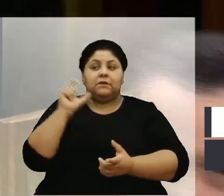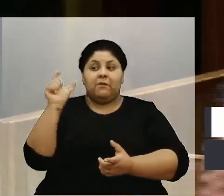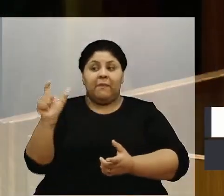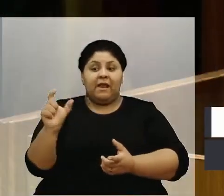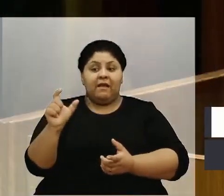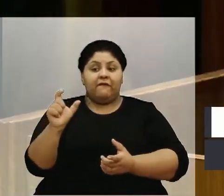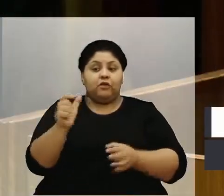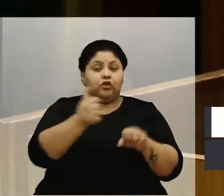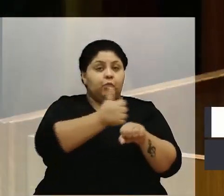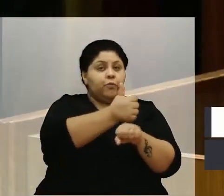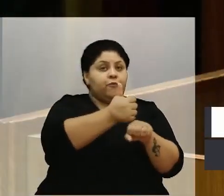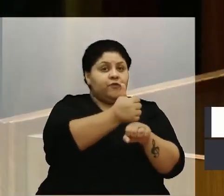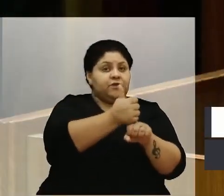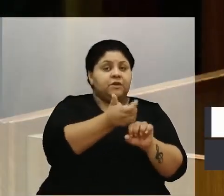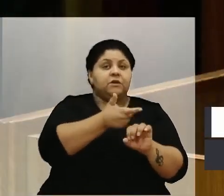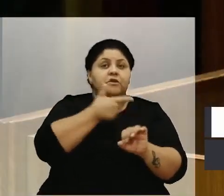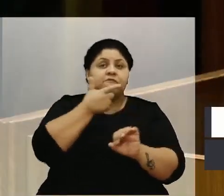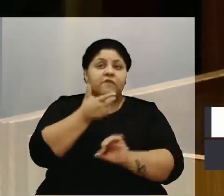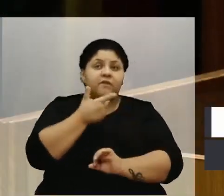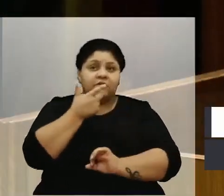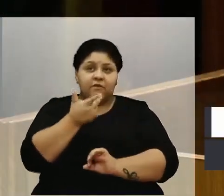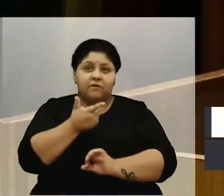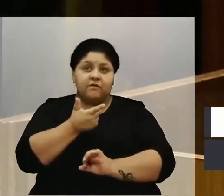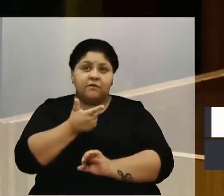engenheiro. Ele disse que,